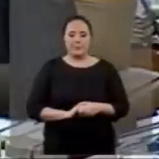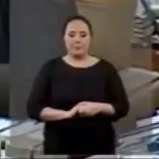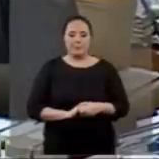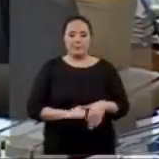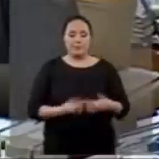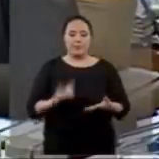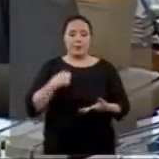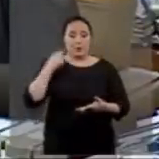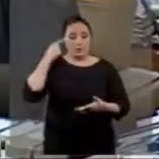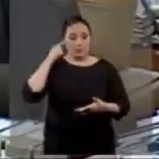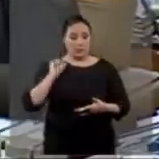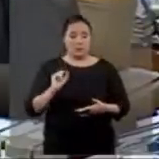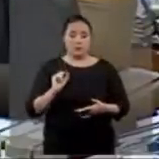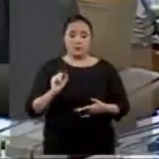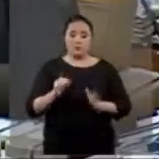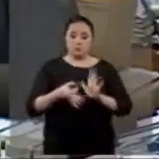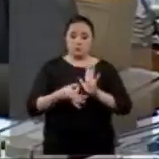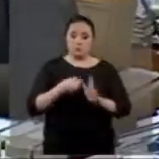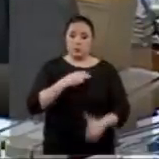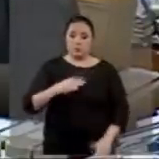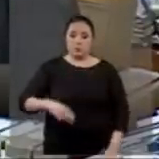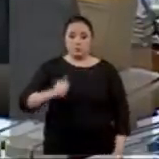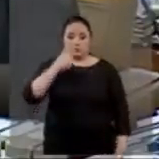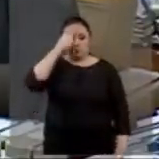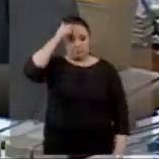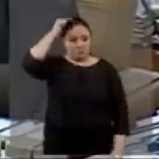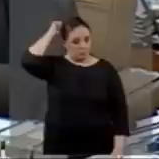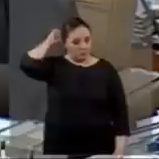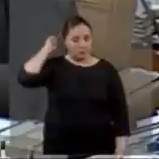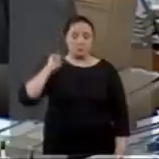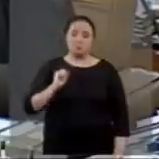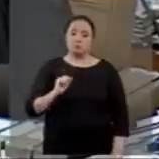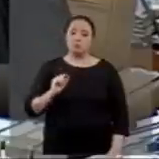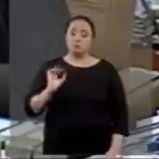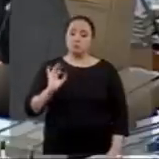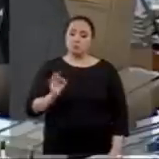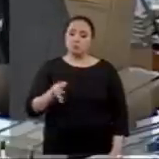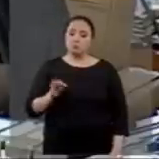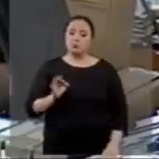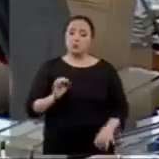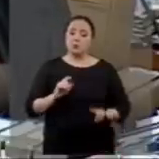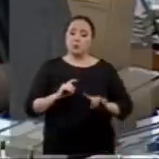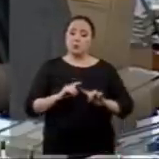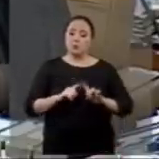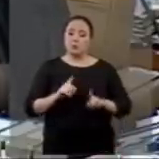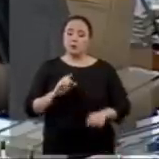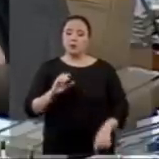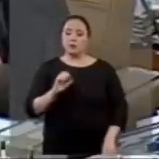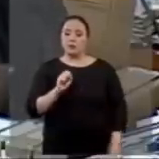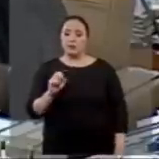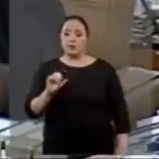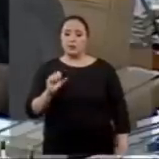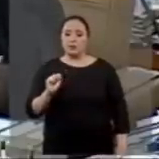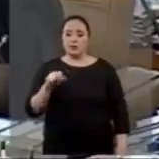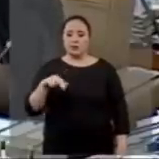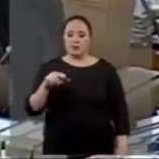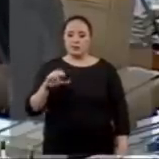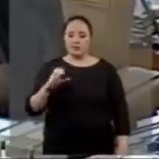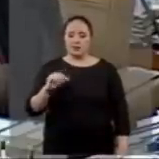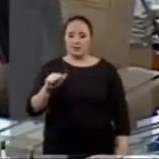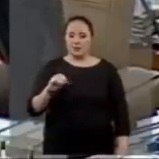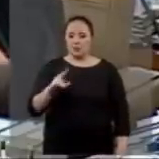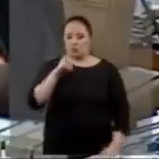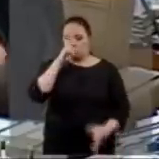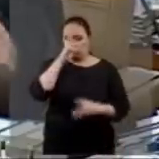que a ponderação do ministro Alexandre de Moraes é extremamente pertinente, na medida que a sanção é forte